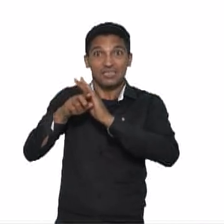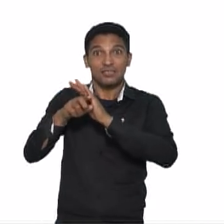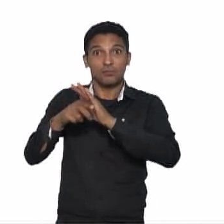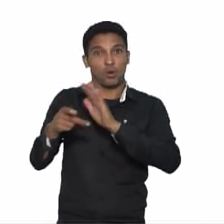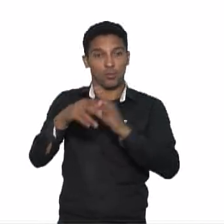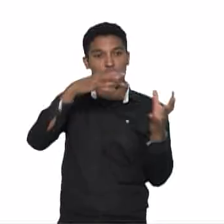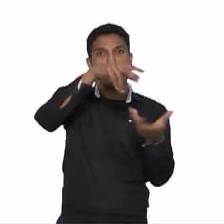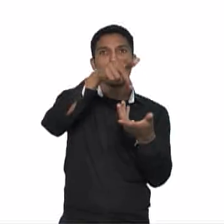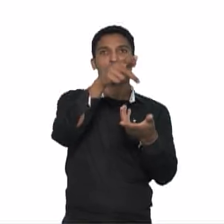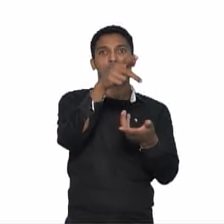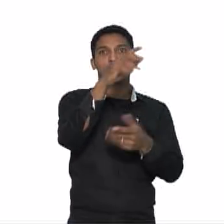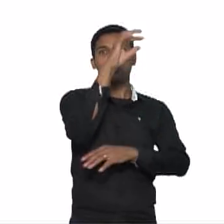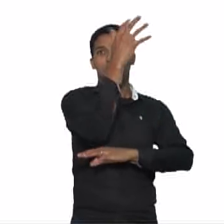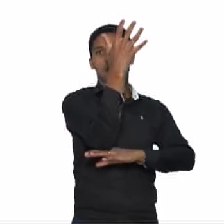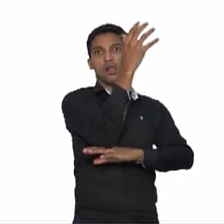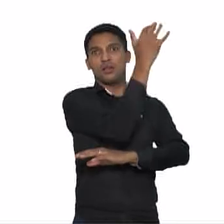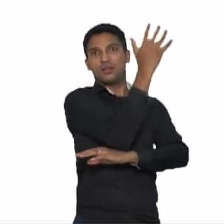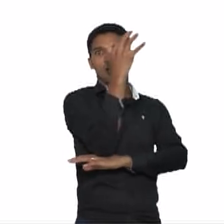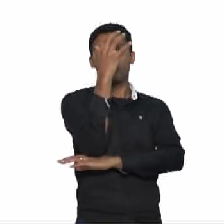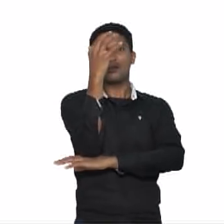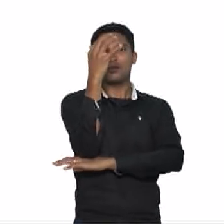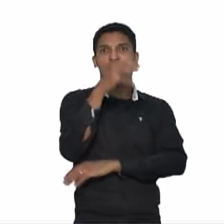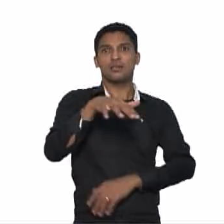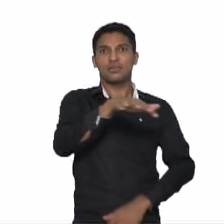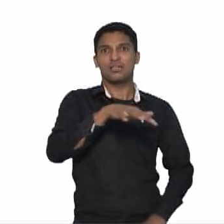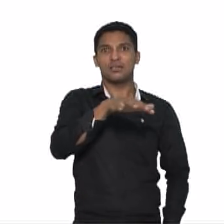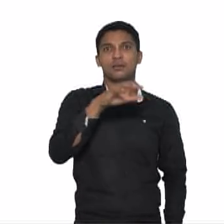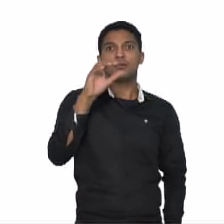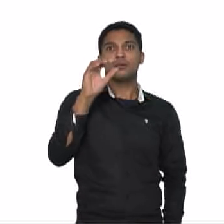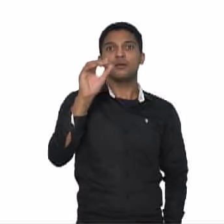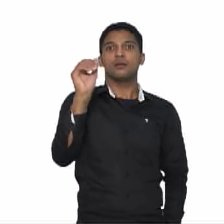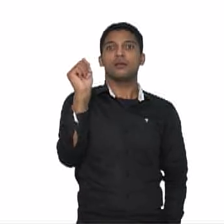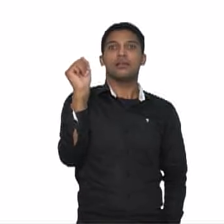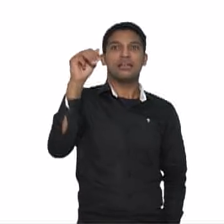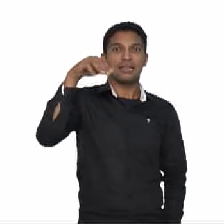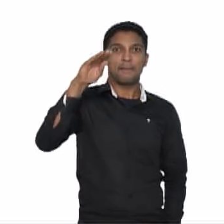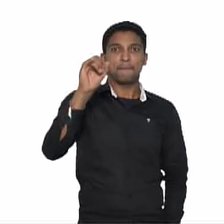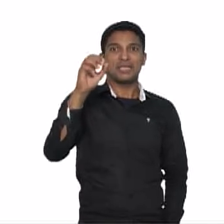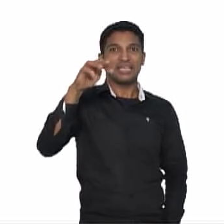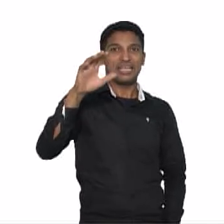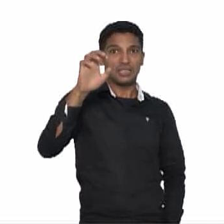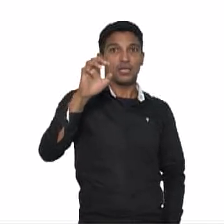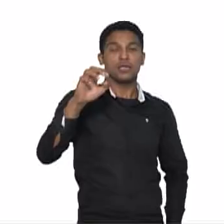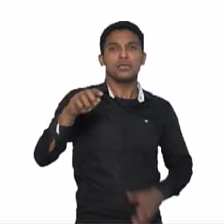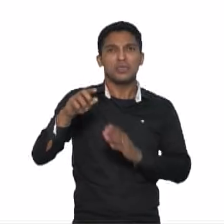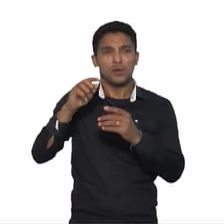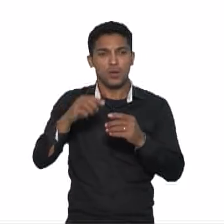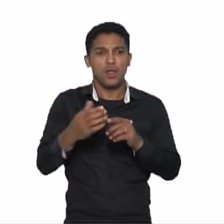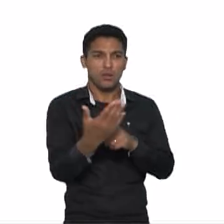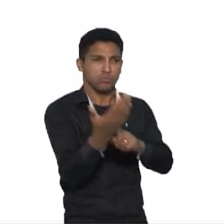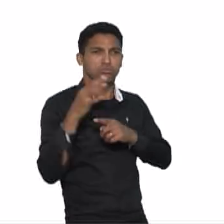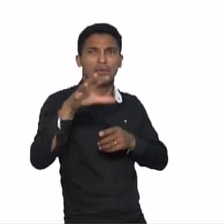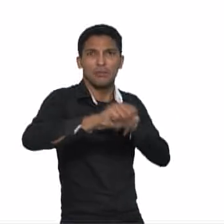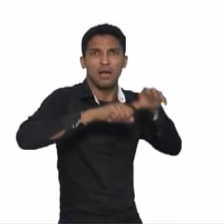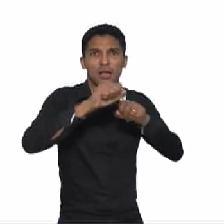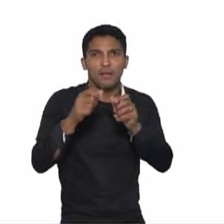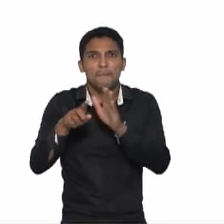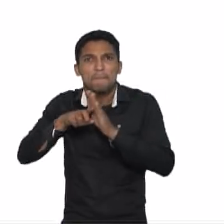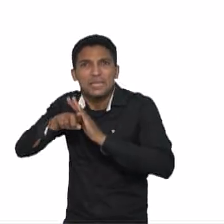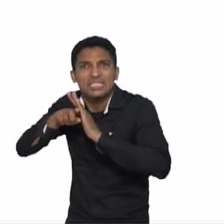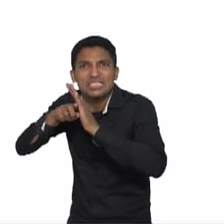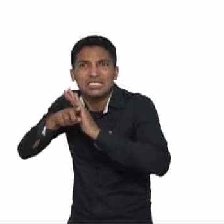na conscientização e consequente desenvolvimento do ser humano, mas mais no que